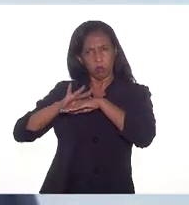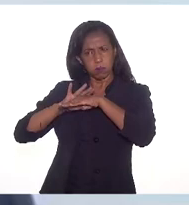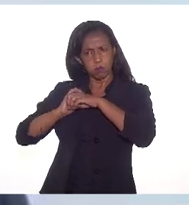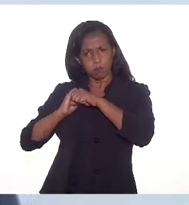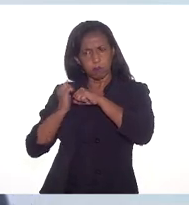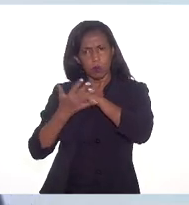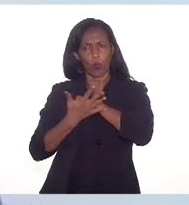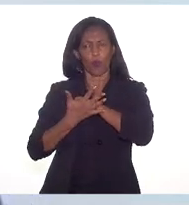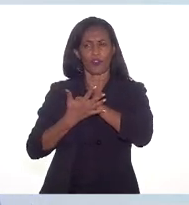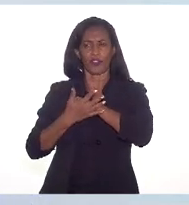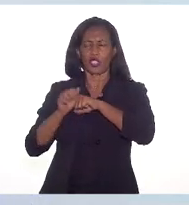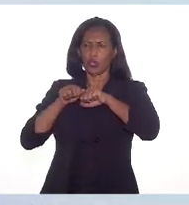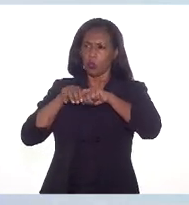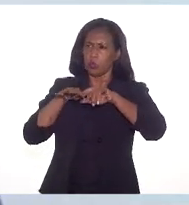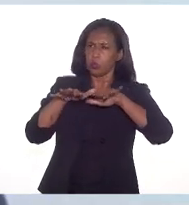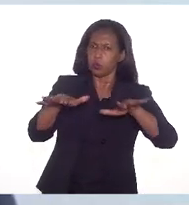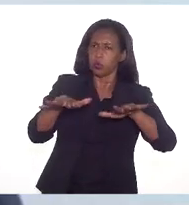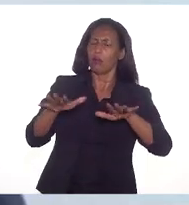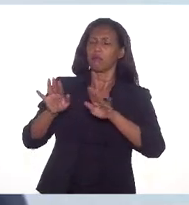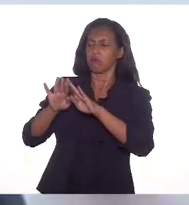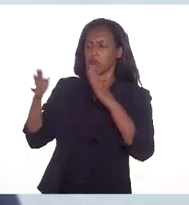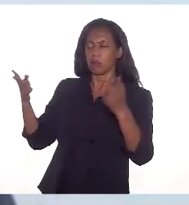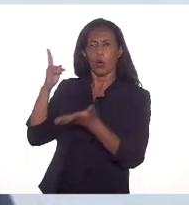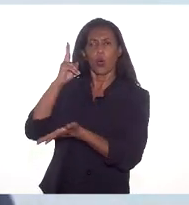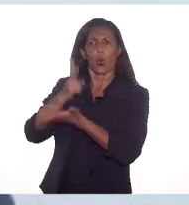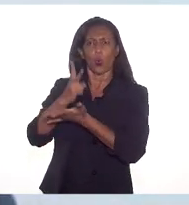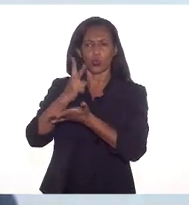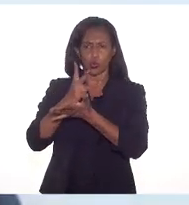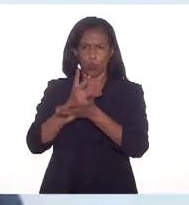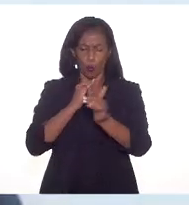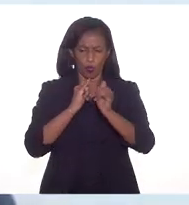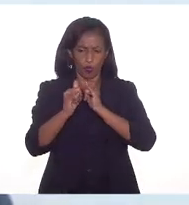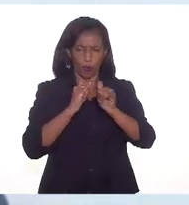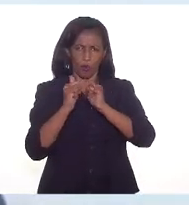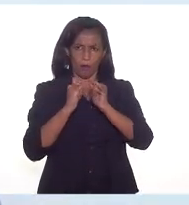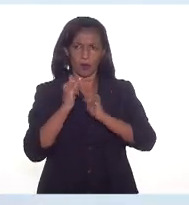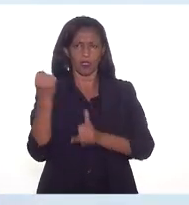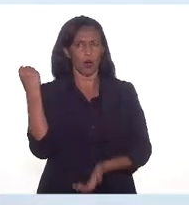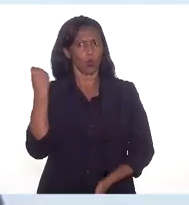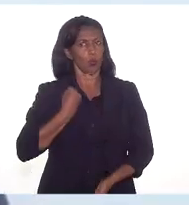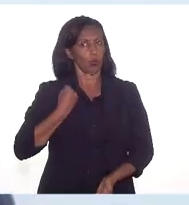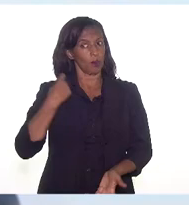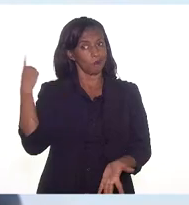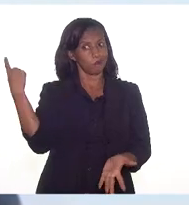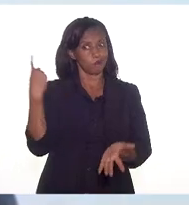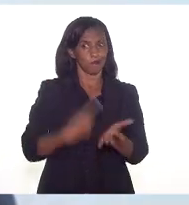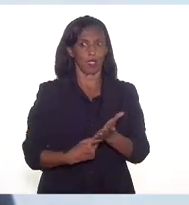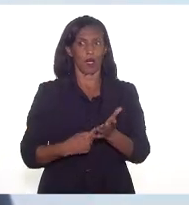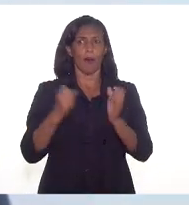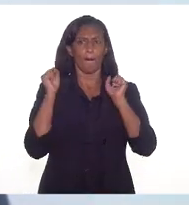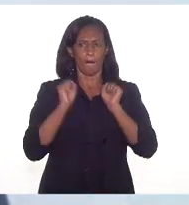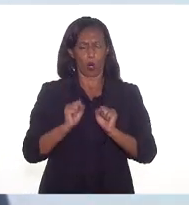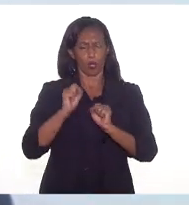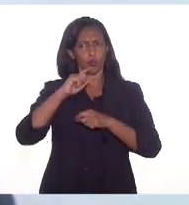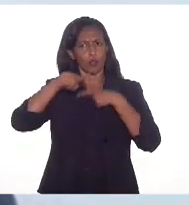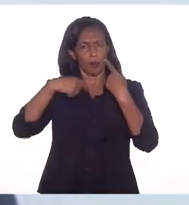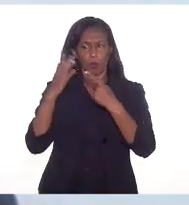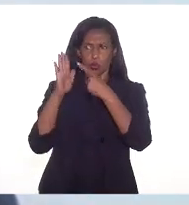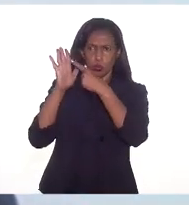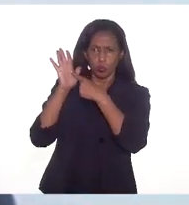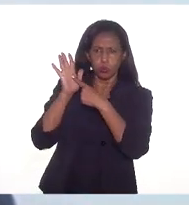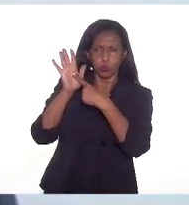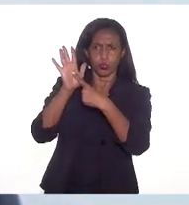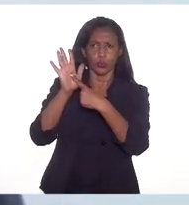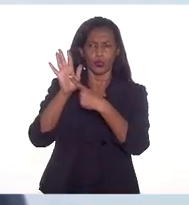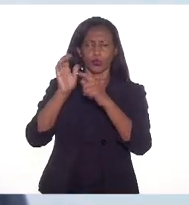demandou uma série de investimentos de tecnologia da informação com números muito impactantes. Inclusive, eu posso depois compartilhar com